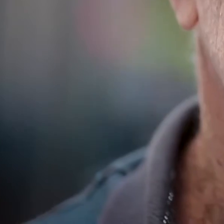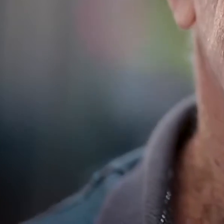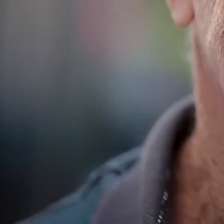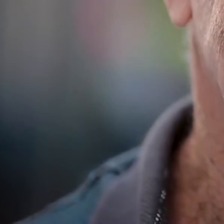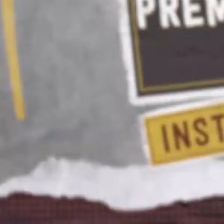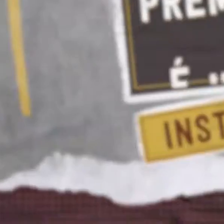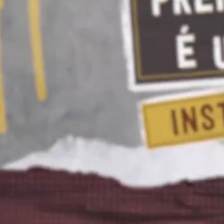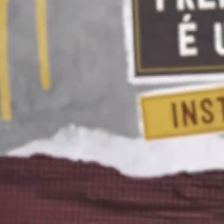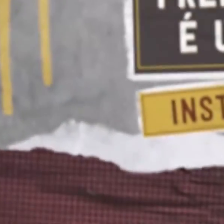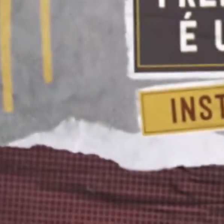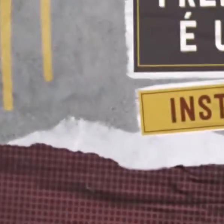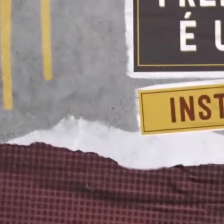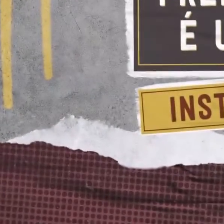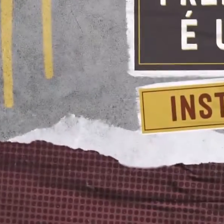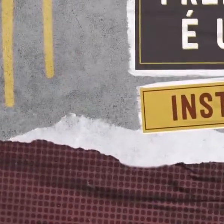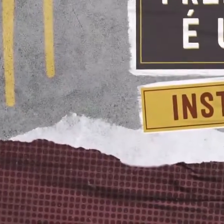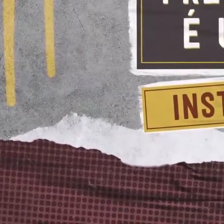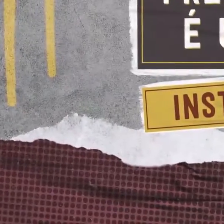fitam.